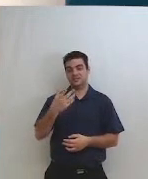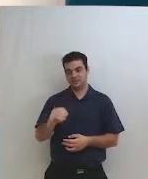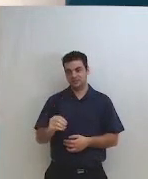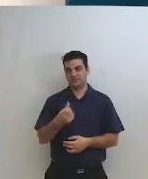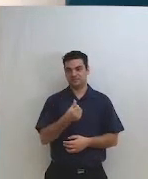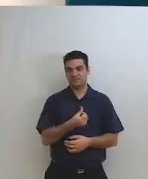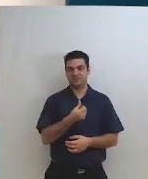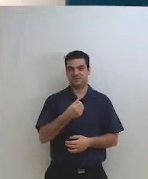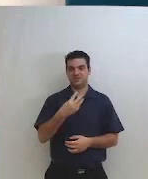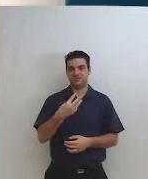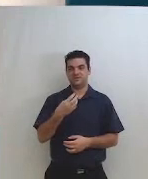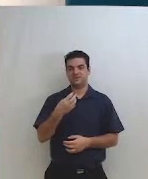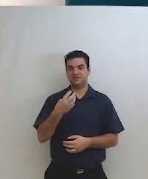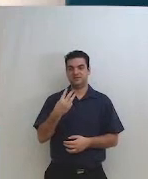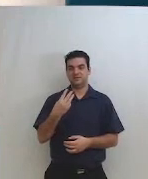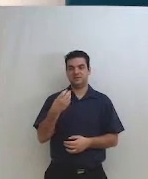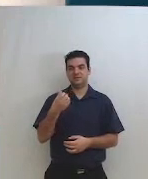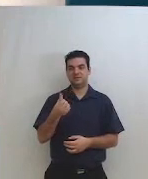663-365,